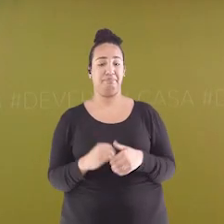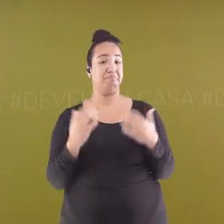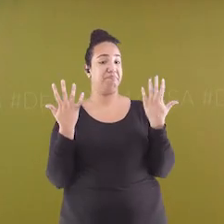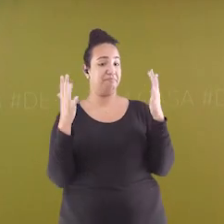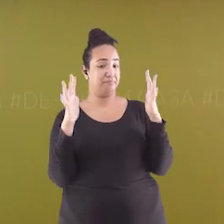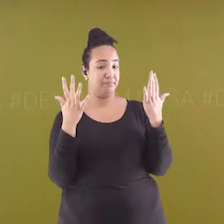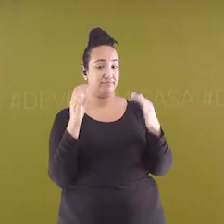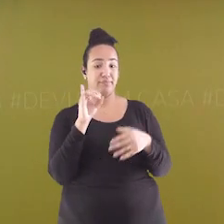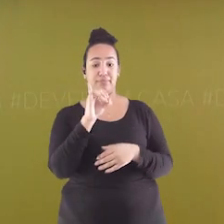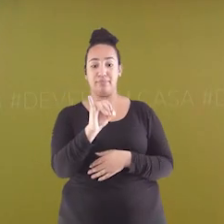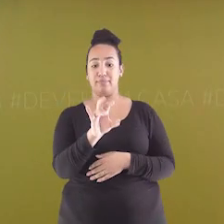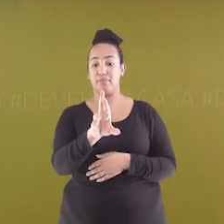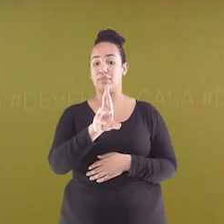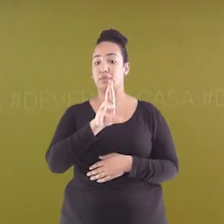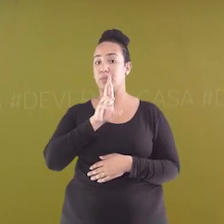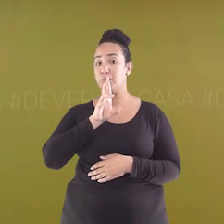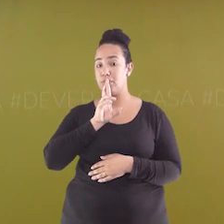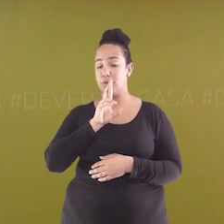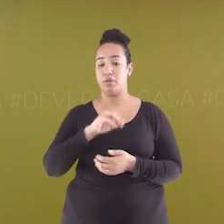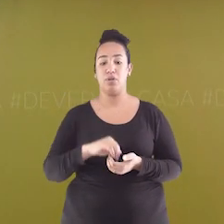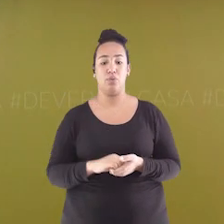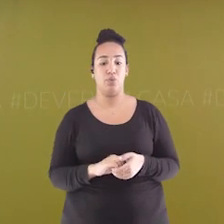Parabéns para quem disse